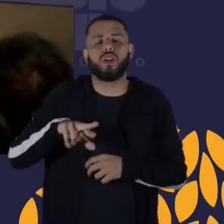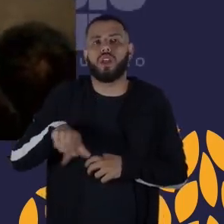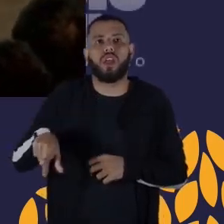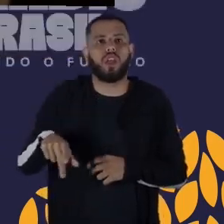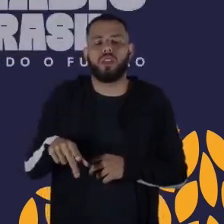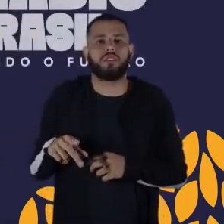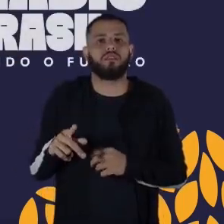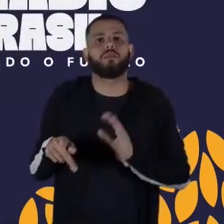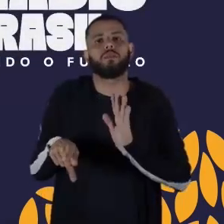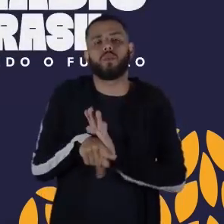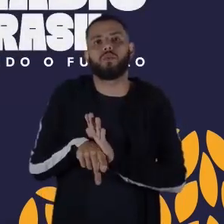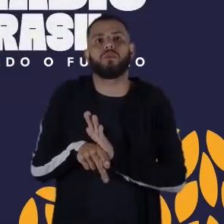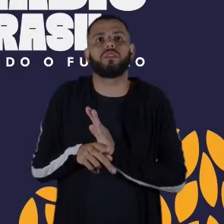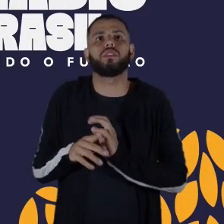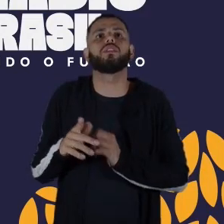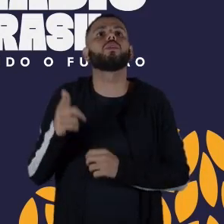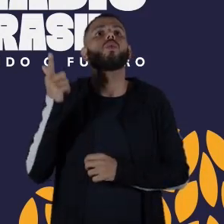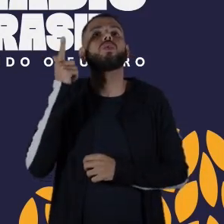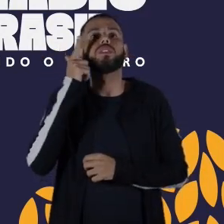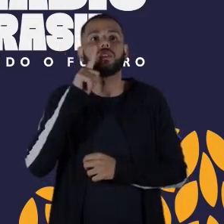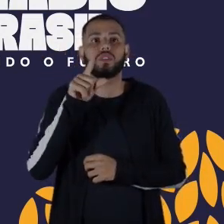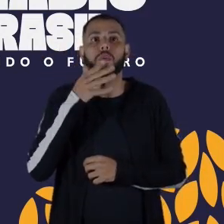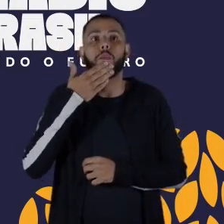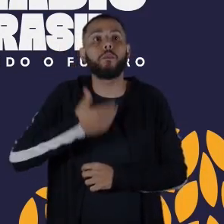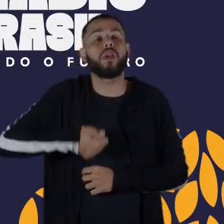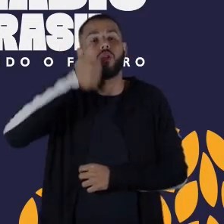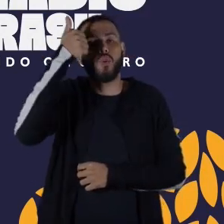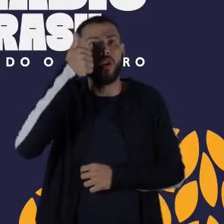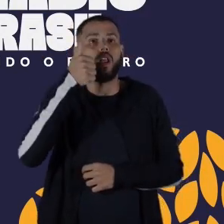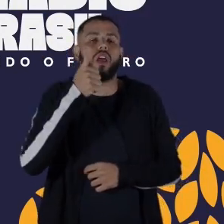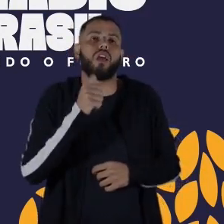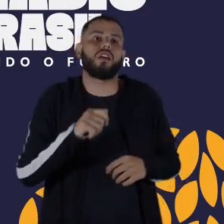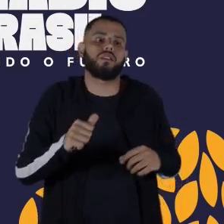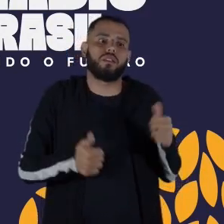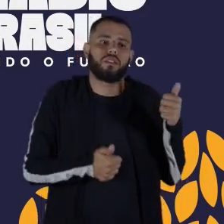imunoterapia, podemos aumentar a eficácia da quimioterapia.